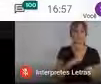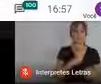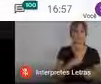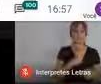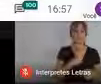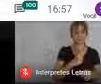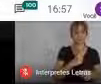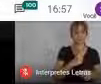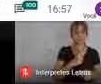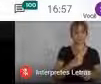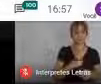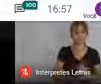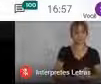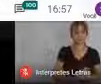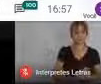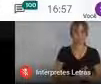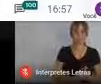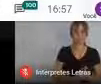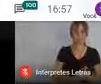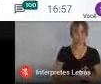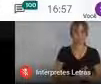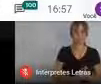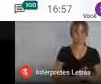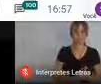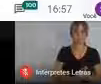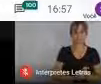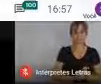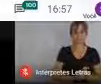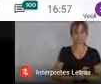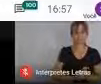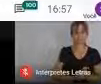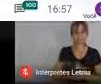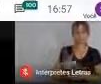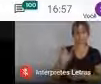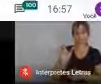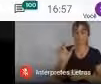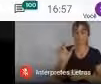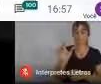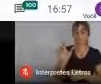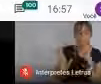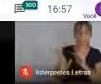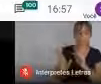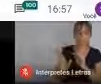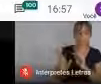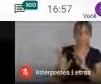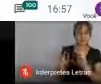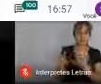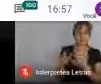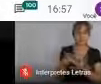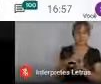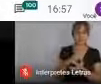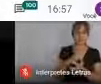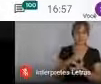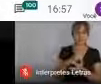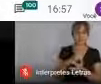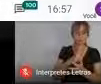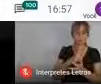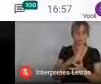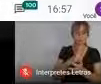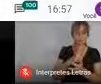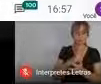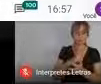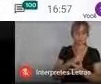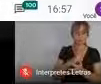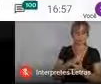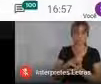2, chamamos de módulo de estratificação social, esse símbolozinho, quando ele é preto, aqui no caso a comunidade número 5 e a comunidade número